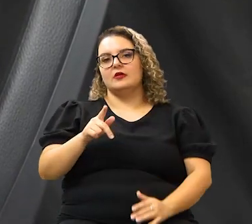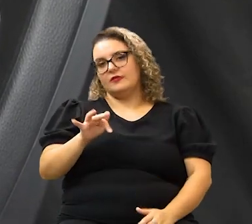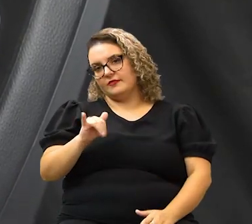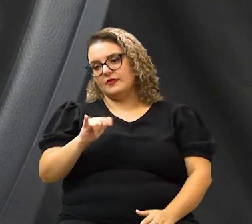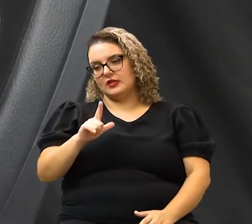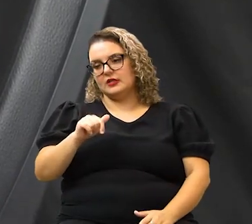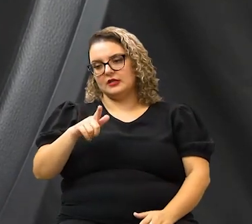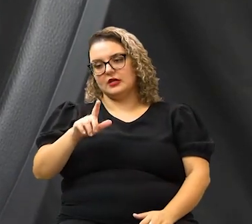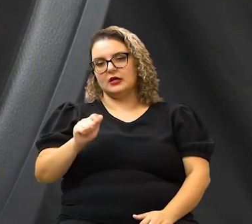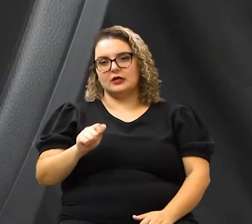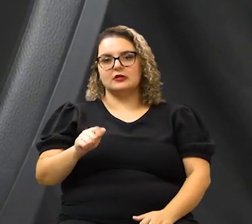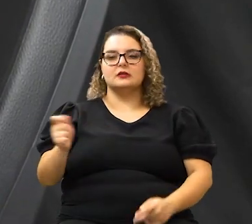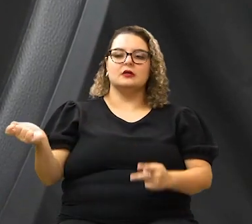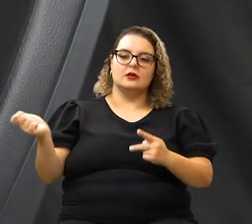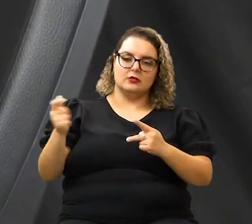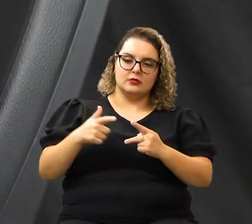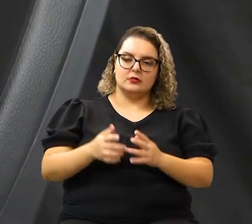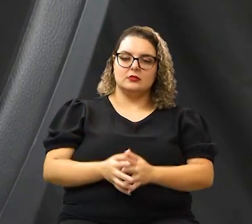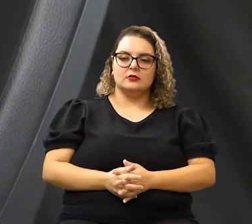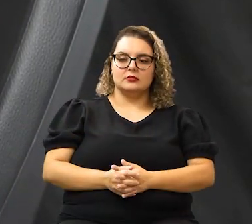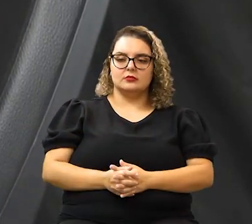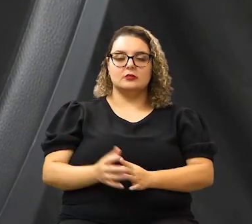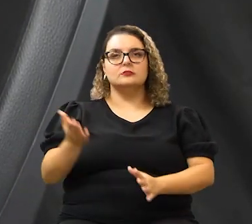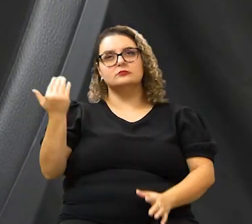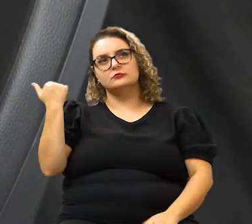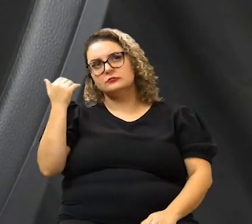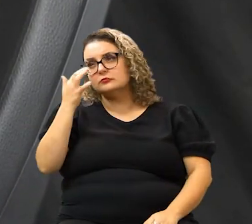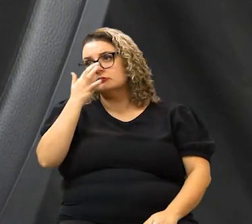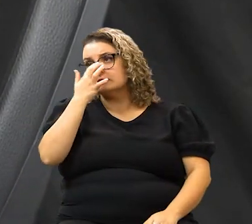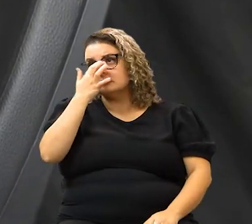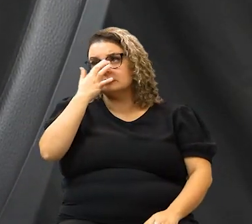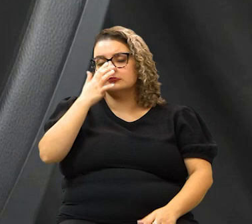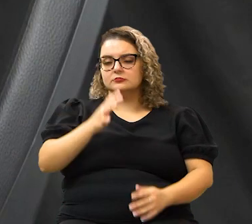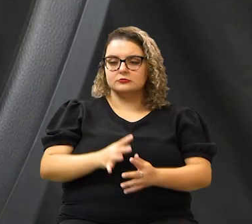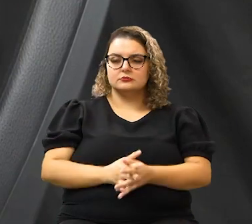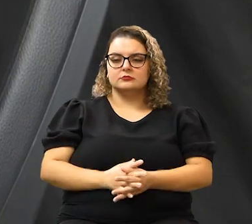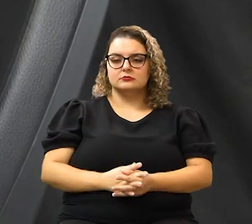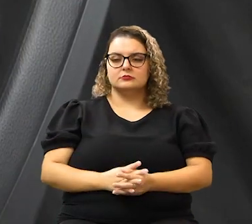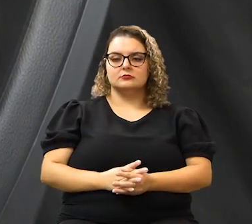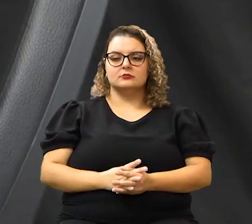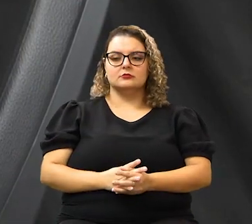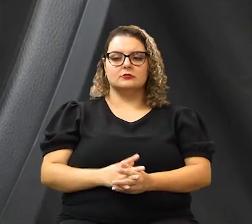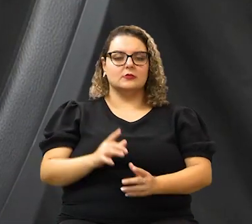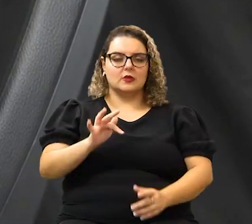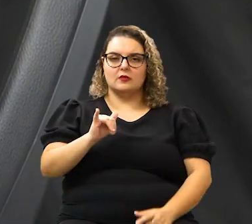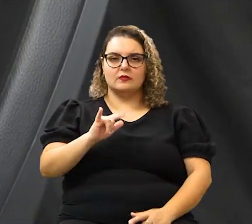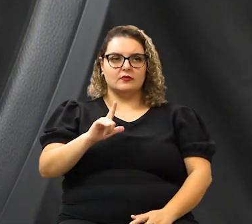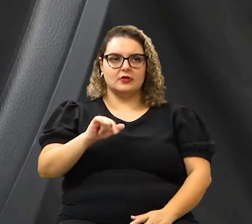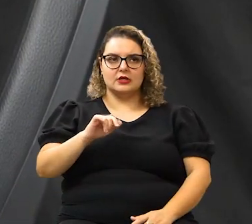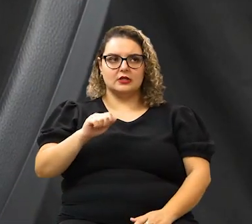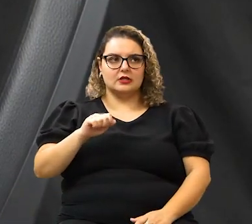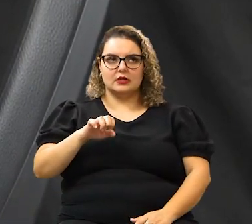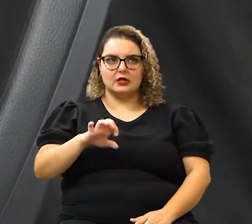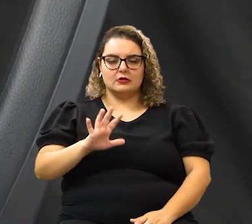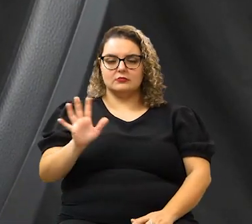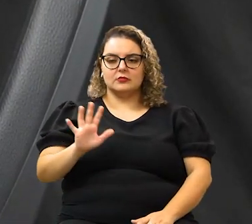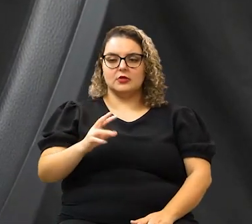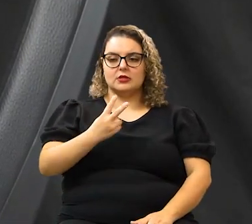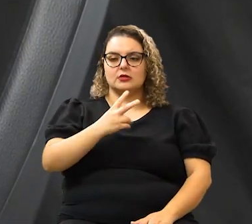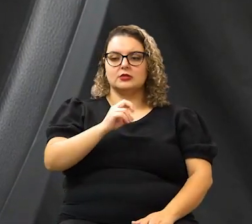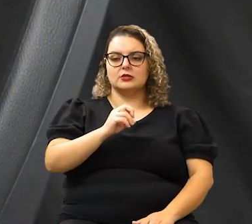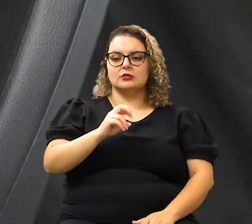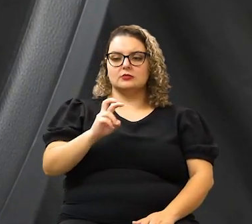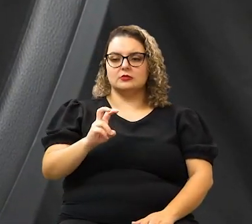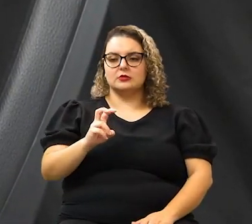PSOL. Naquele período, ainda não me filiei imediatamente. Eu fui me filiar em 2005. Isso é 2003. Depois